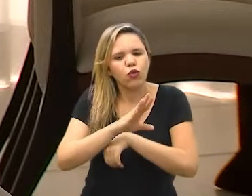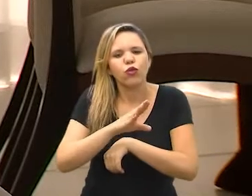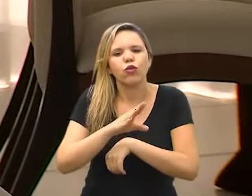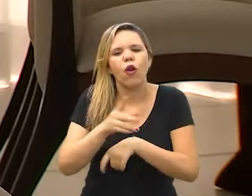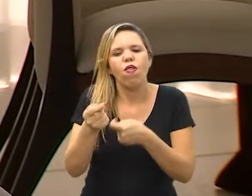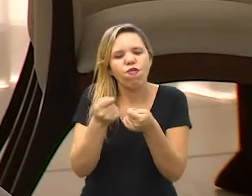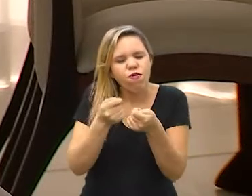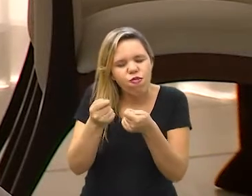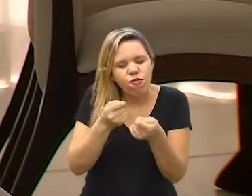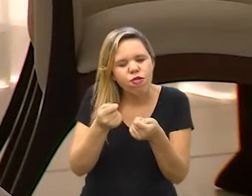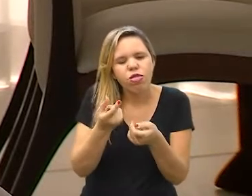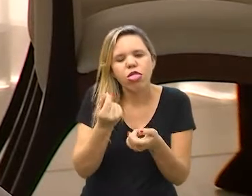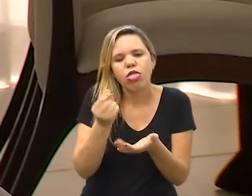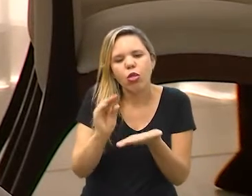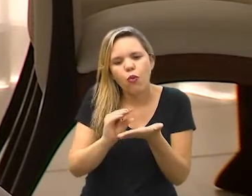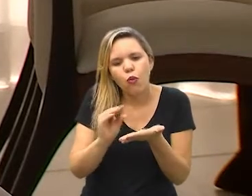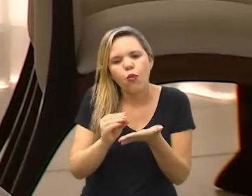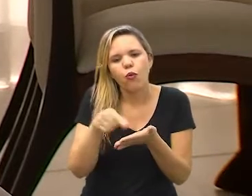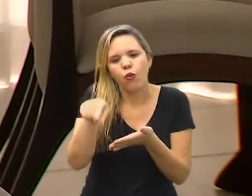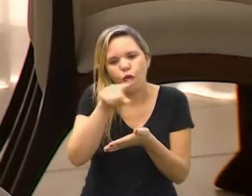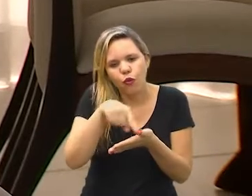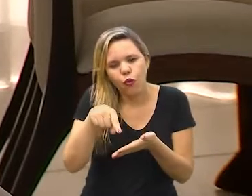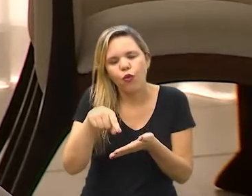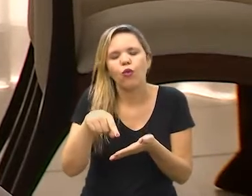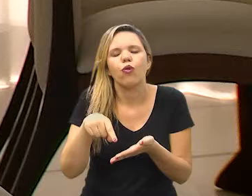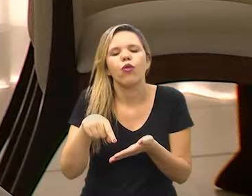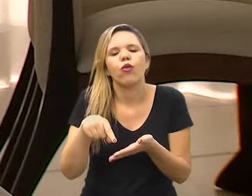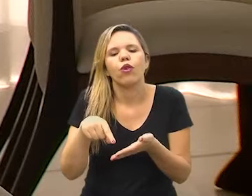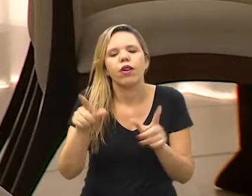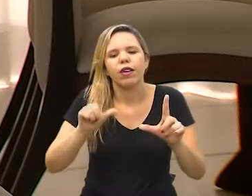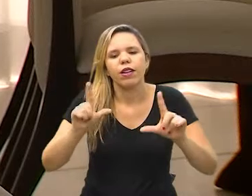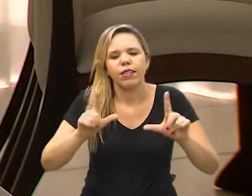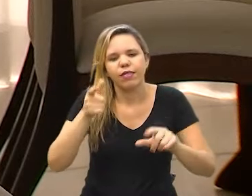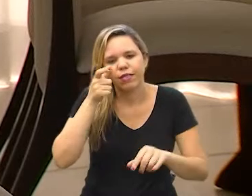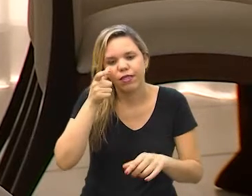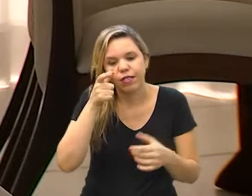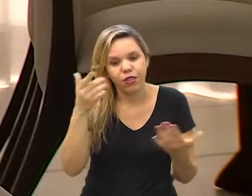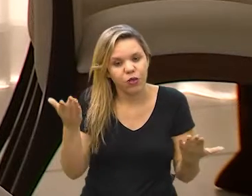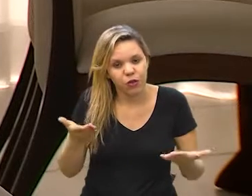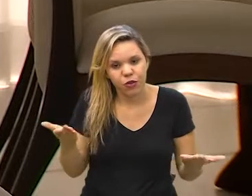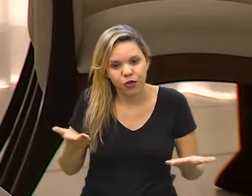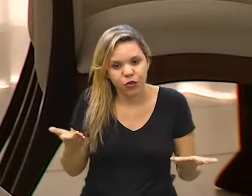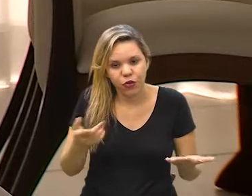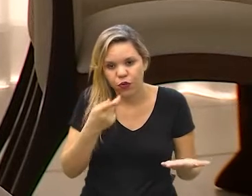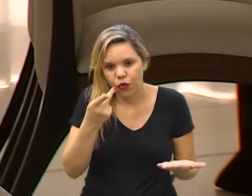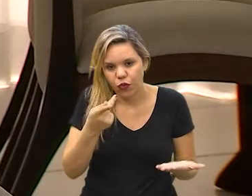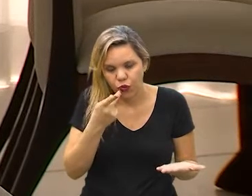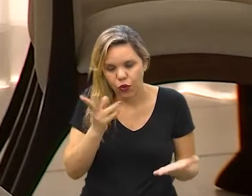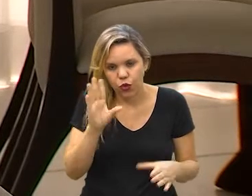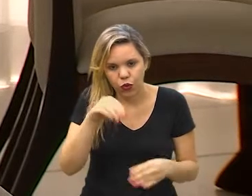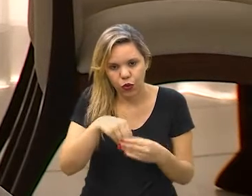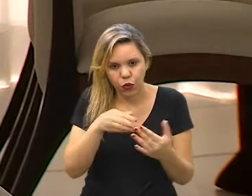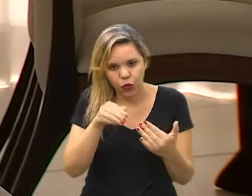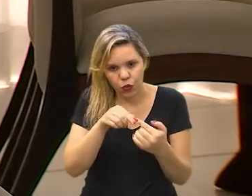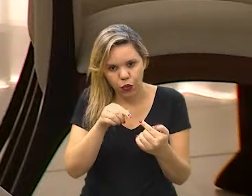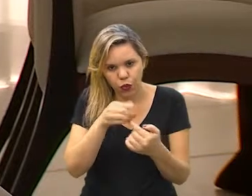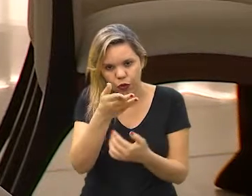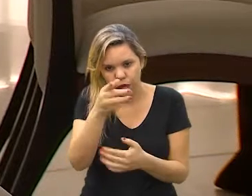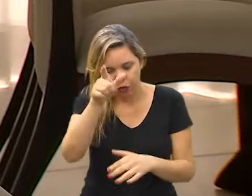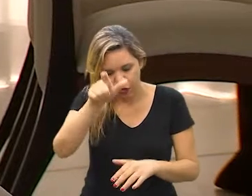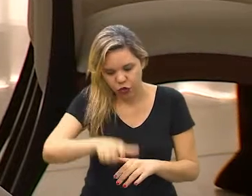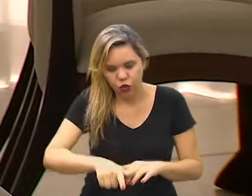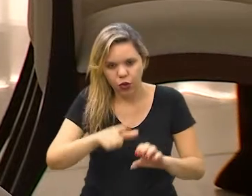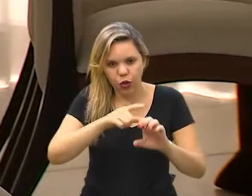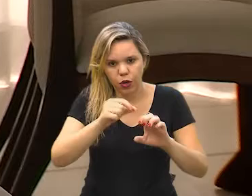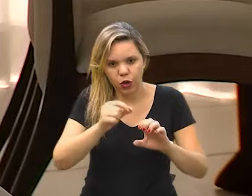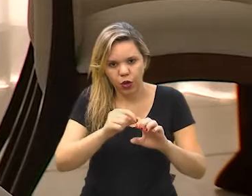de economia e de finanças para você aí do outro lado da telinha. E hoje nós vamos falar diretamente com você que é autônomo,